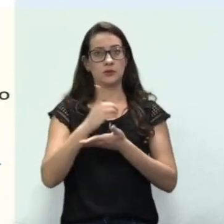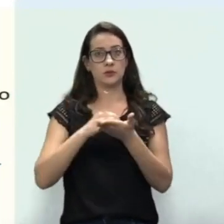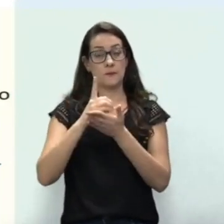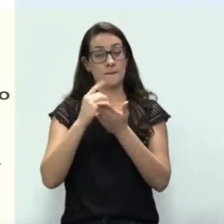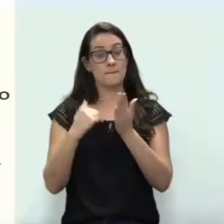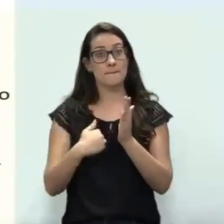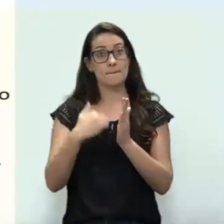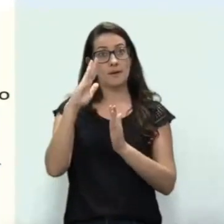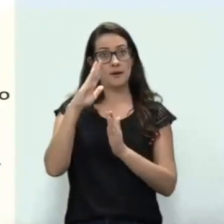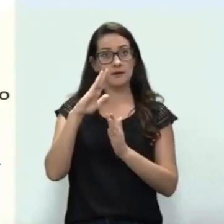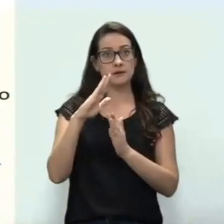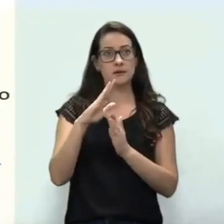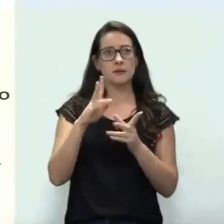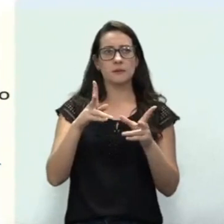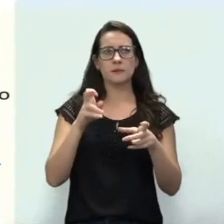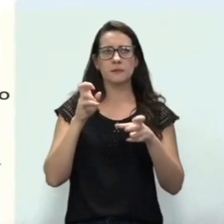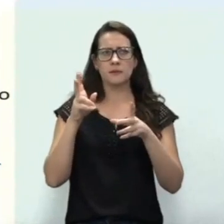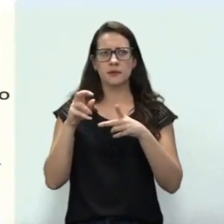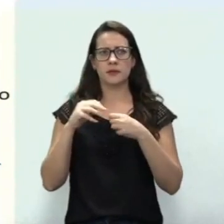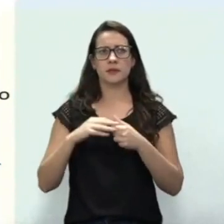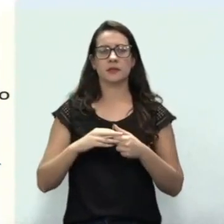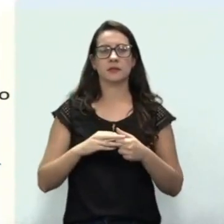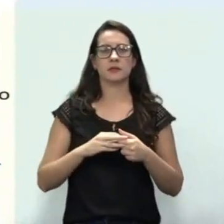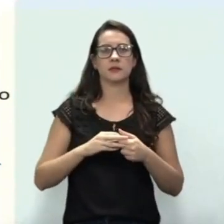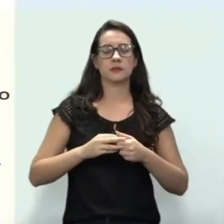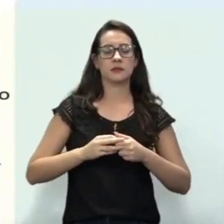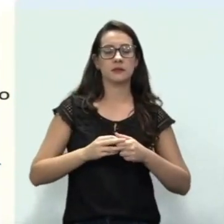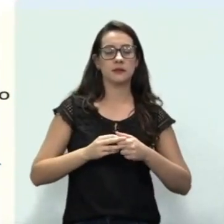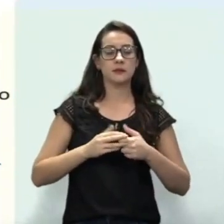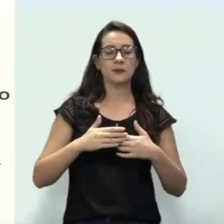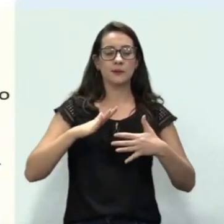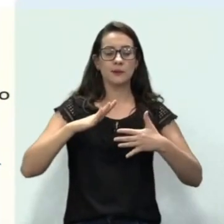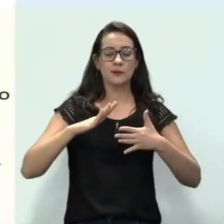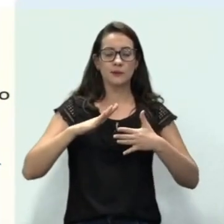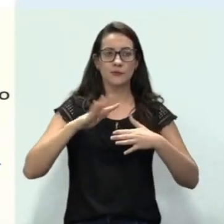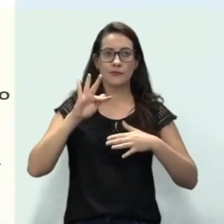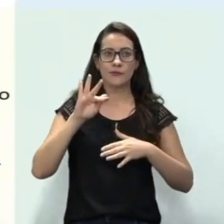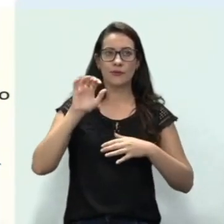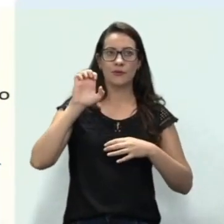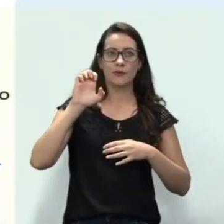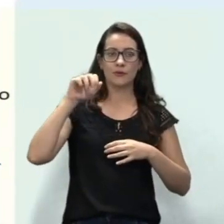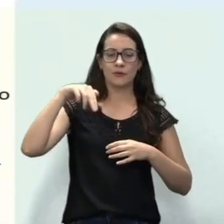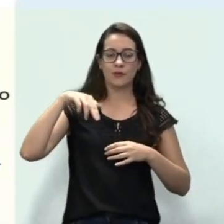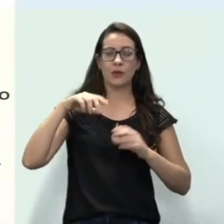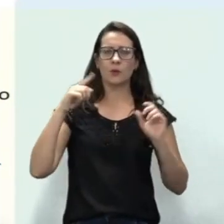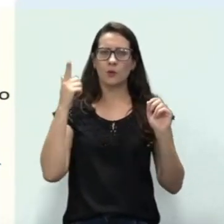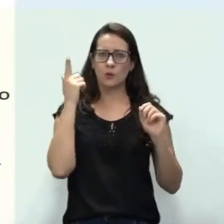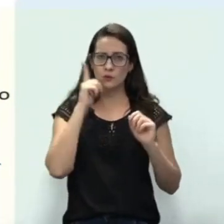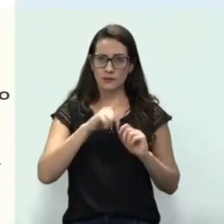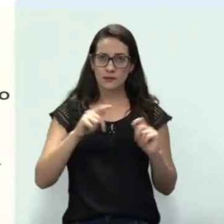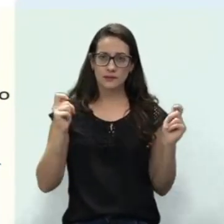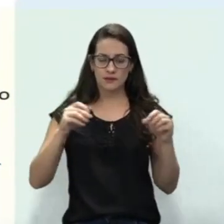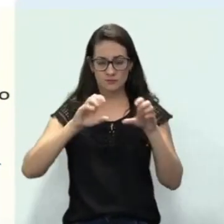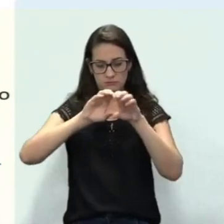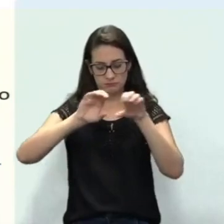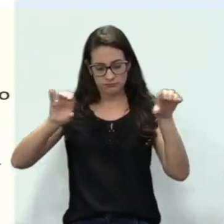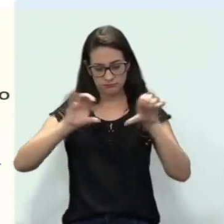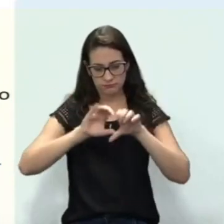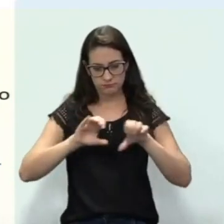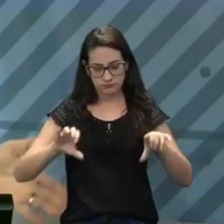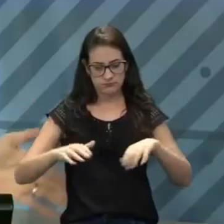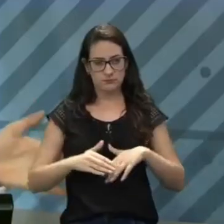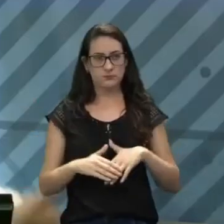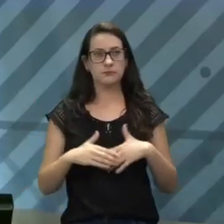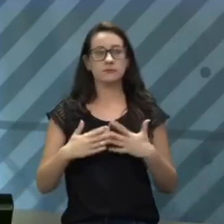que verificar os esforços de fendilhamento da nossa barra. Então, pessoal, essa é